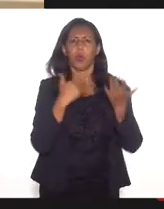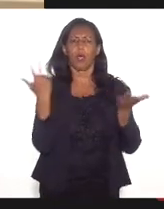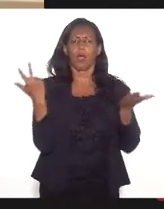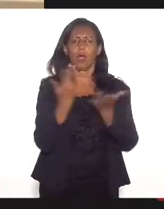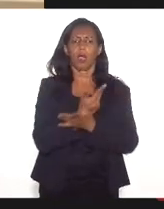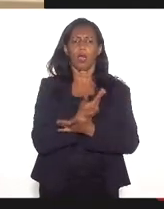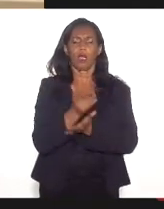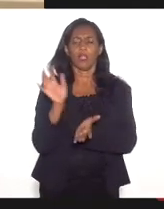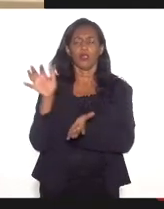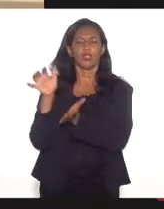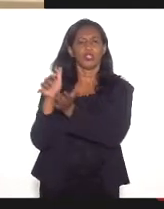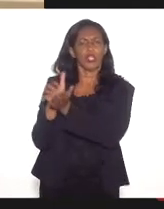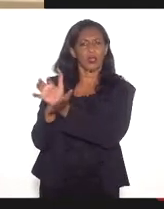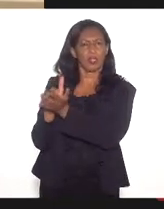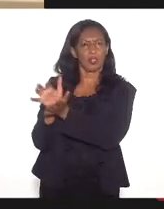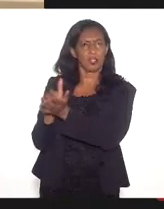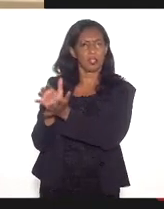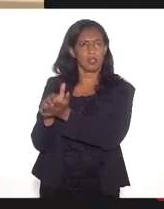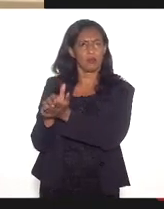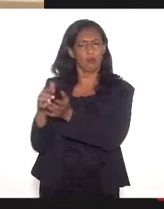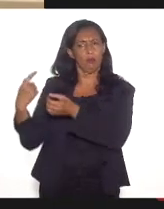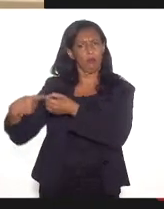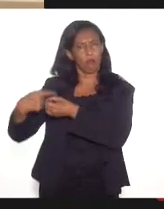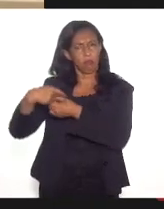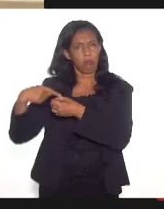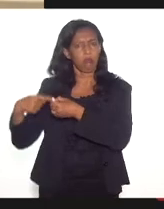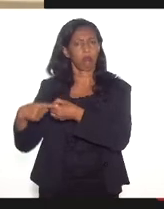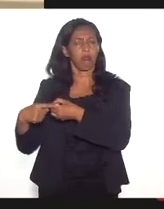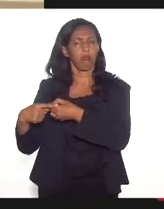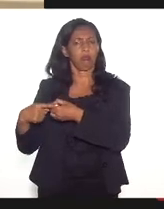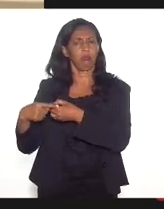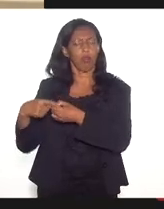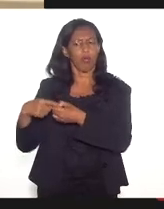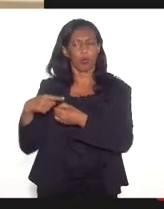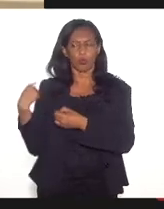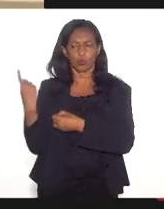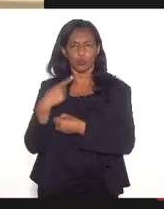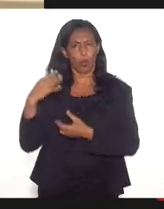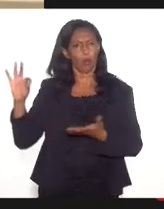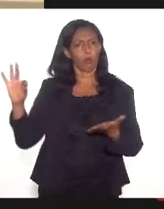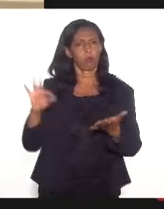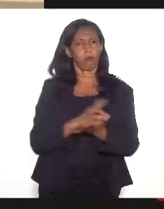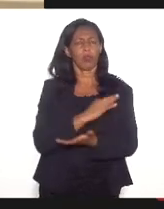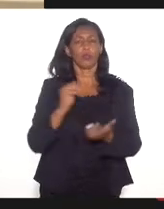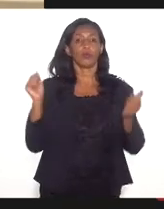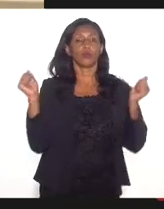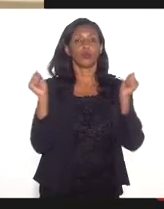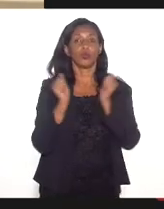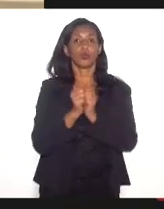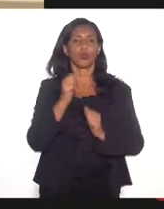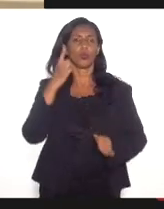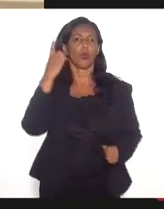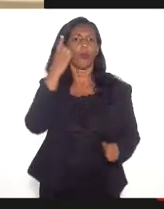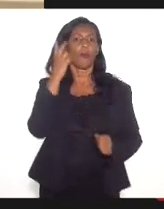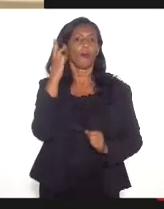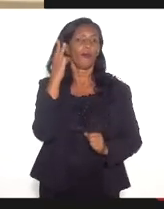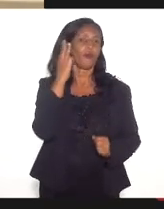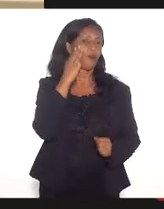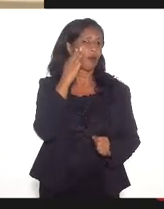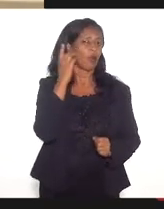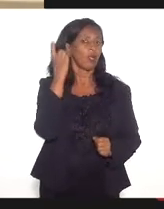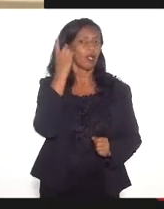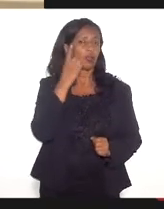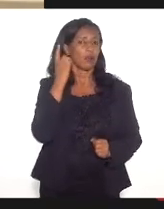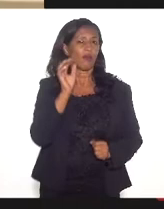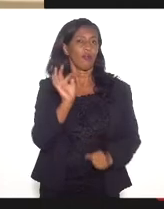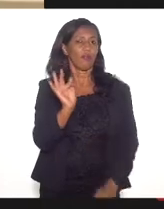no Jacarezinho. Essa representação assinamos juntos com o deputado Valdeck Carneiro, deputado